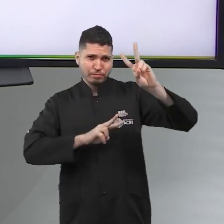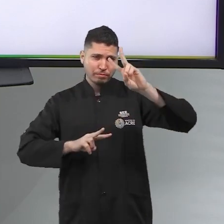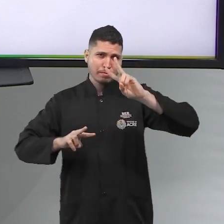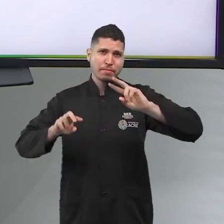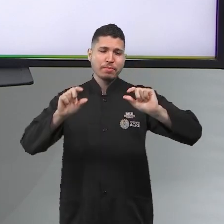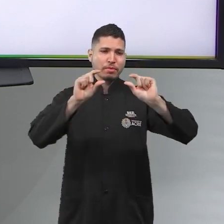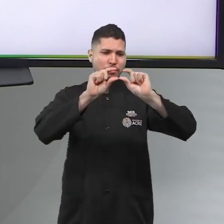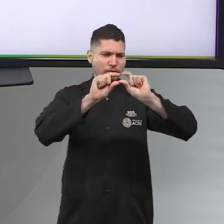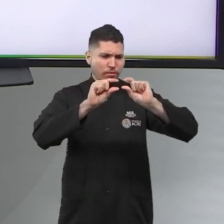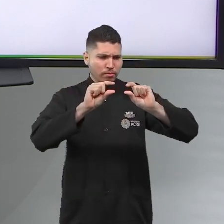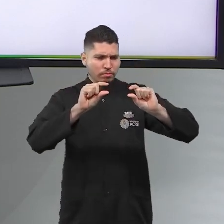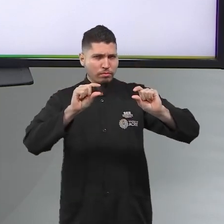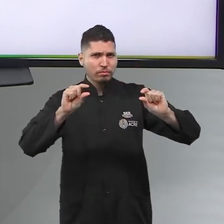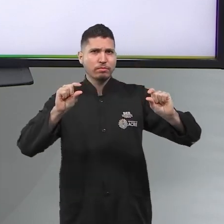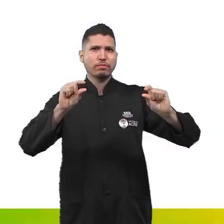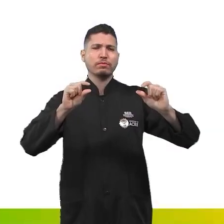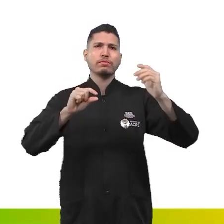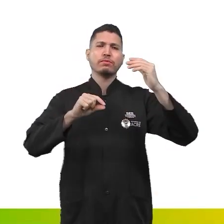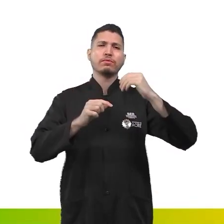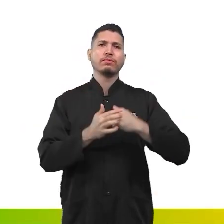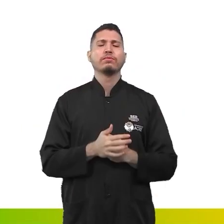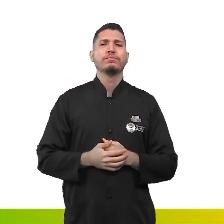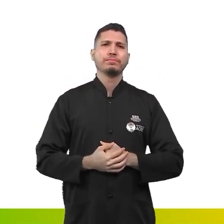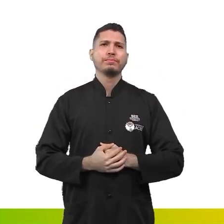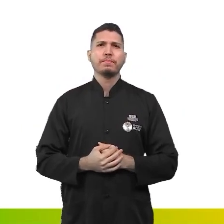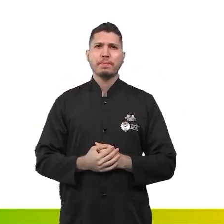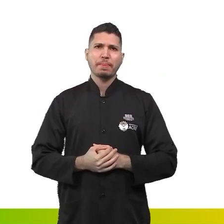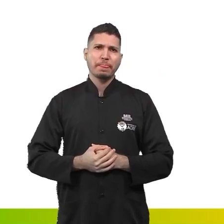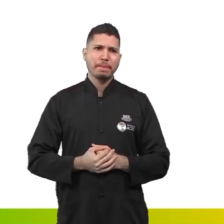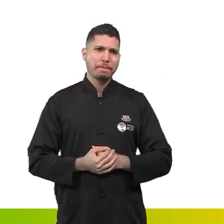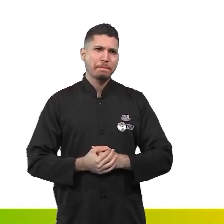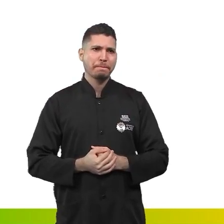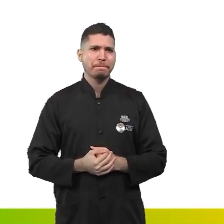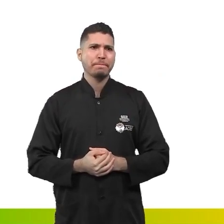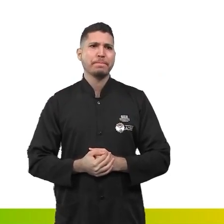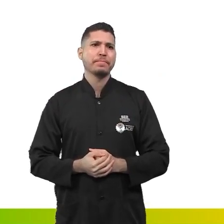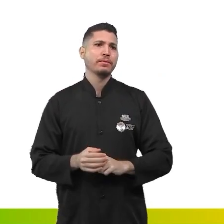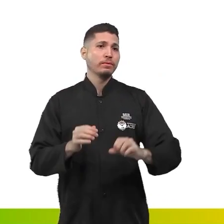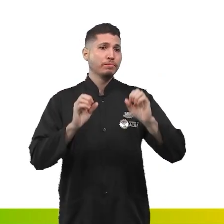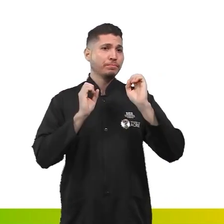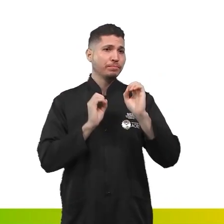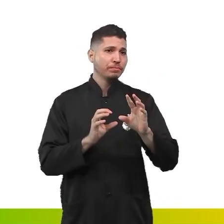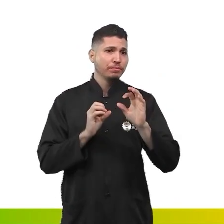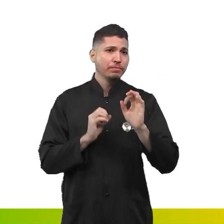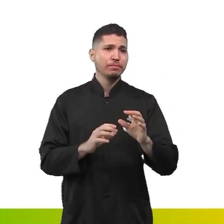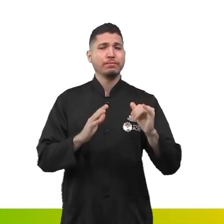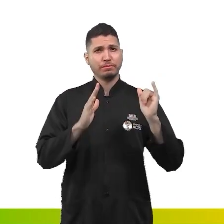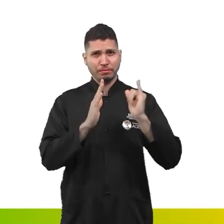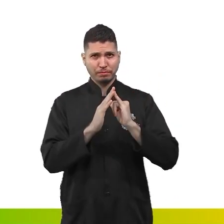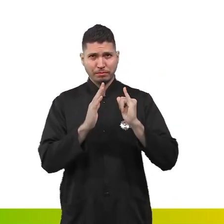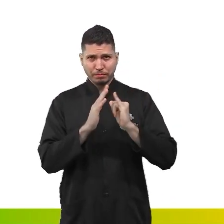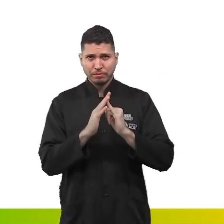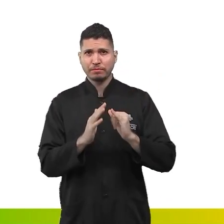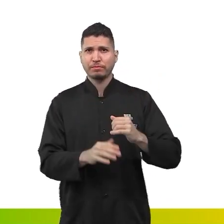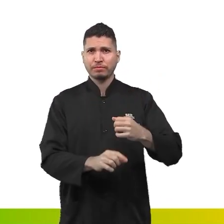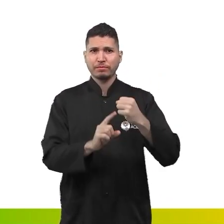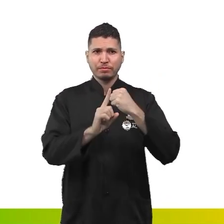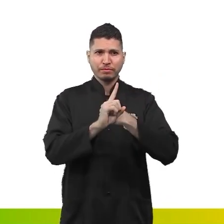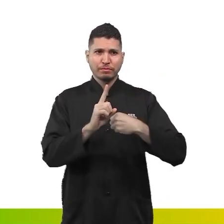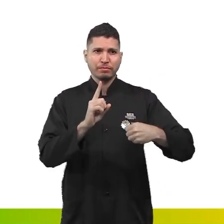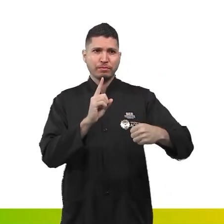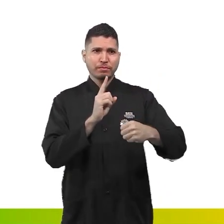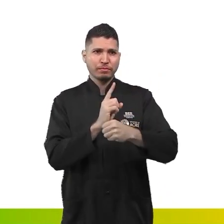questão ela quer de nós. Vamos no comando da questão. A educação como instituição